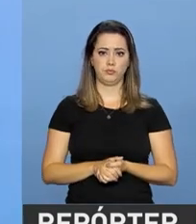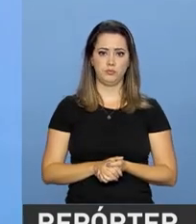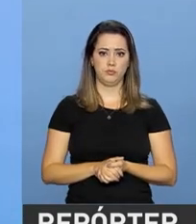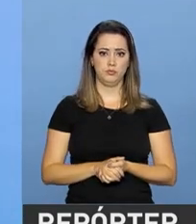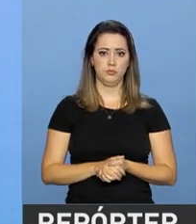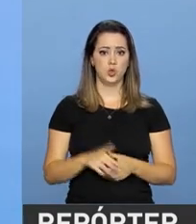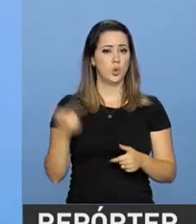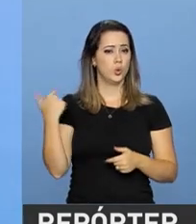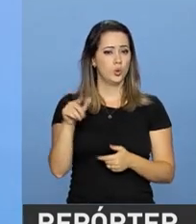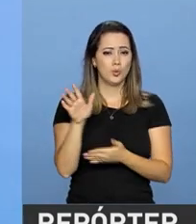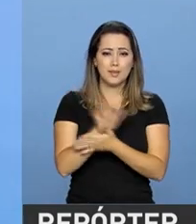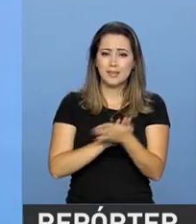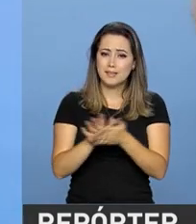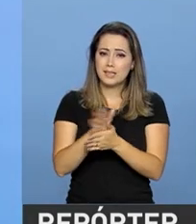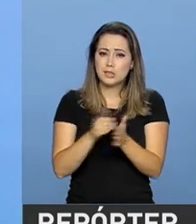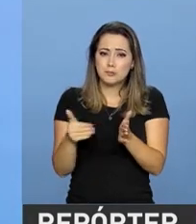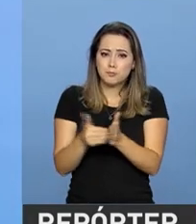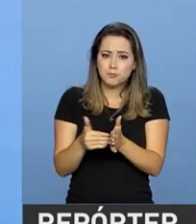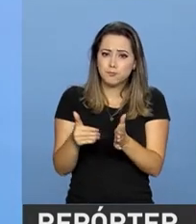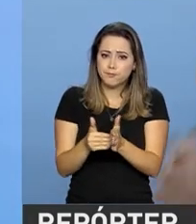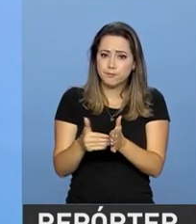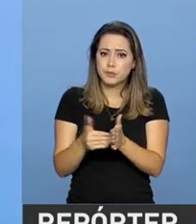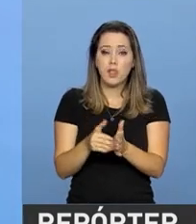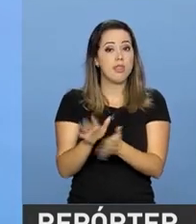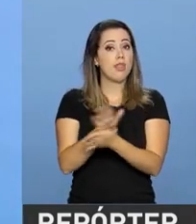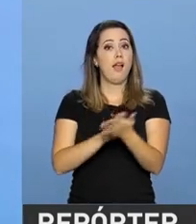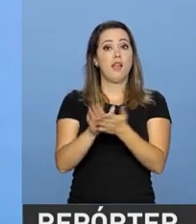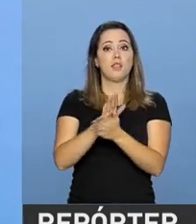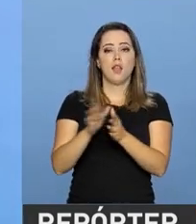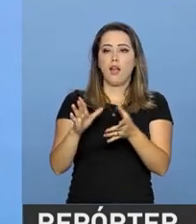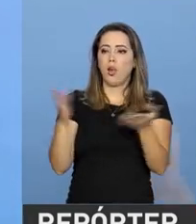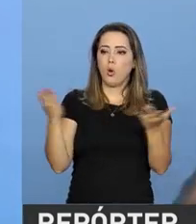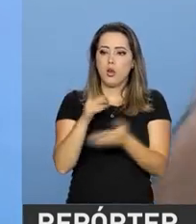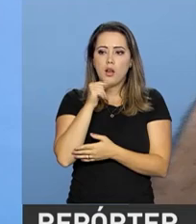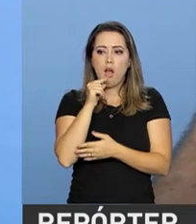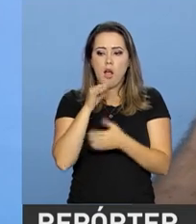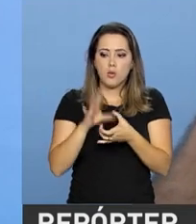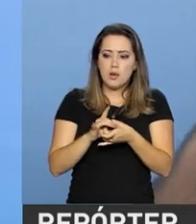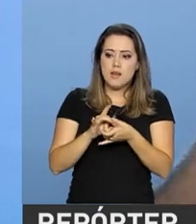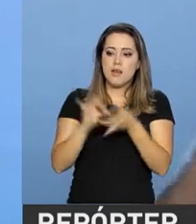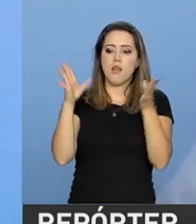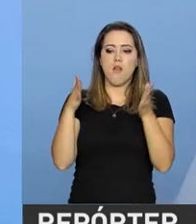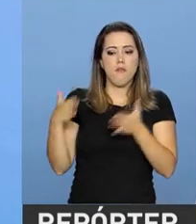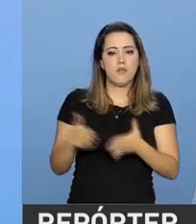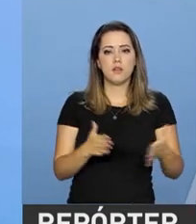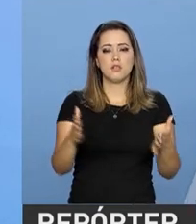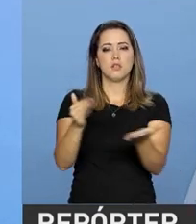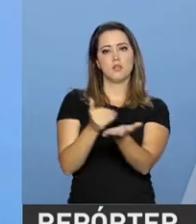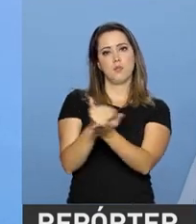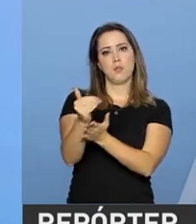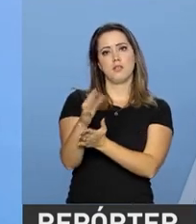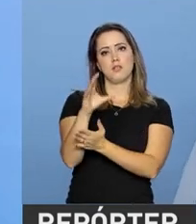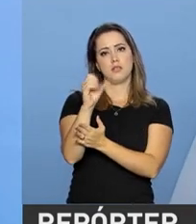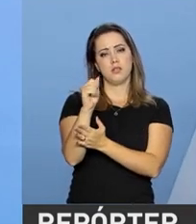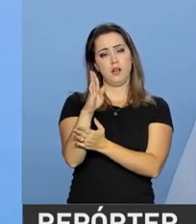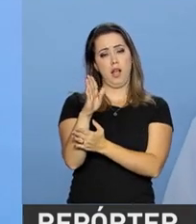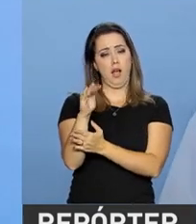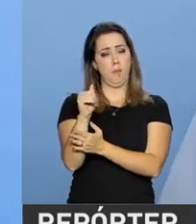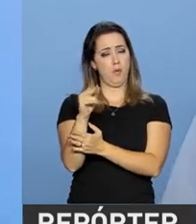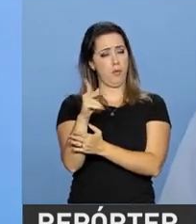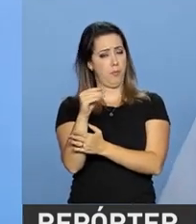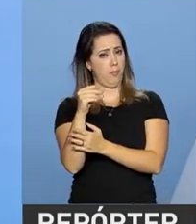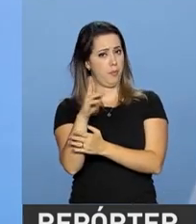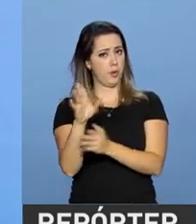obstrução para que as águas do são francisco captadas aqui em cabrobó estarão chegando